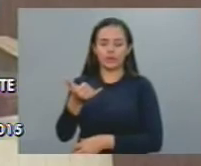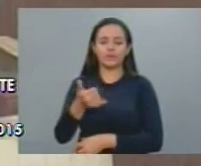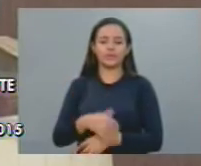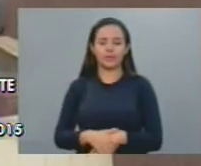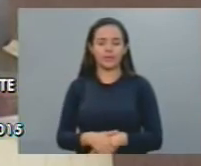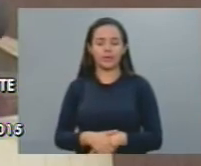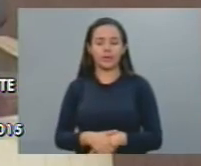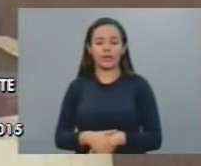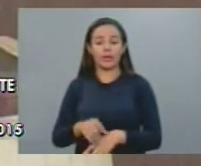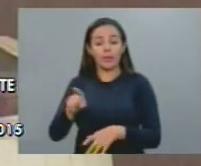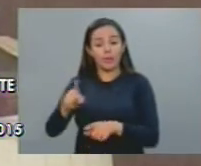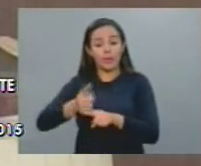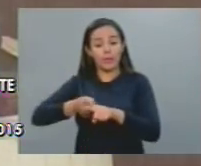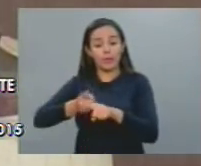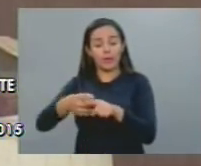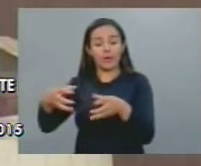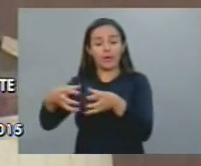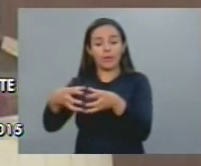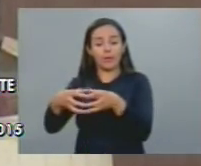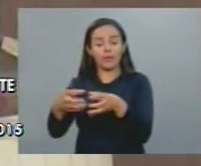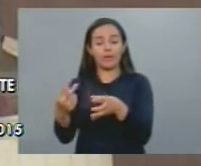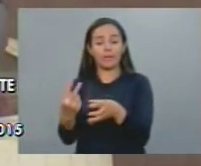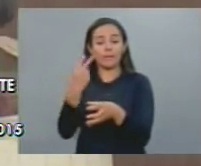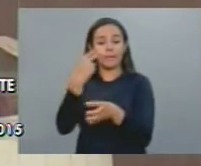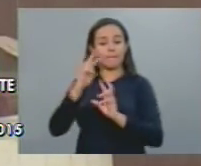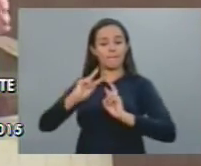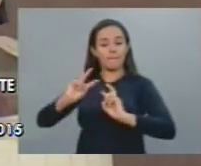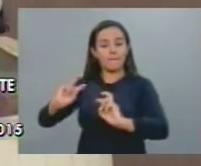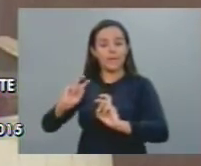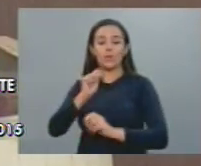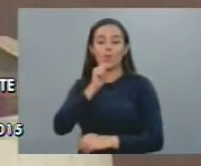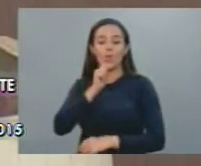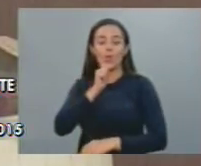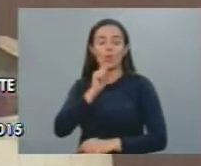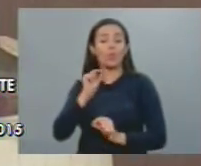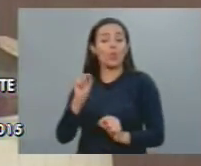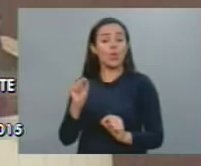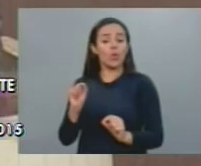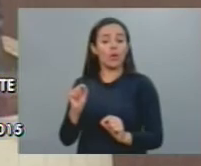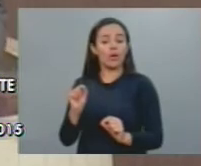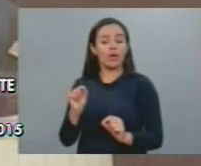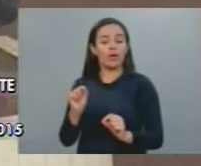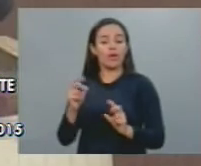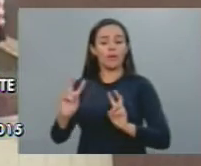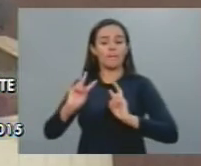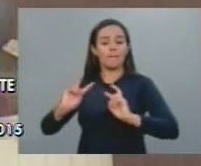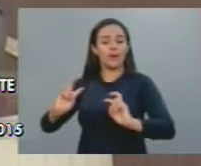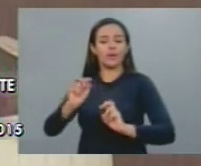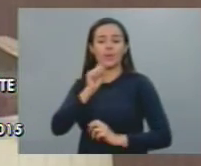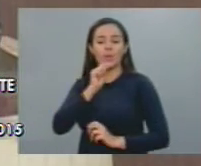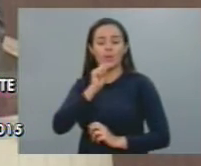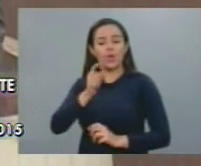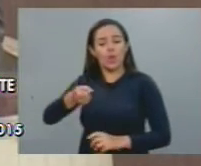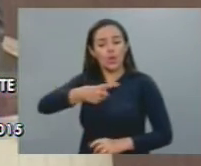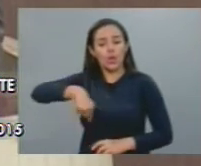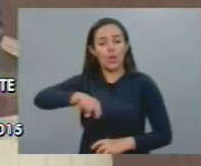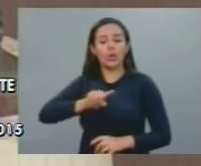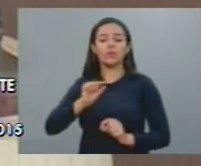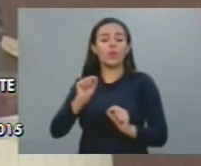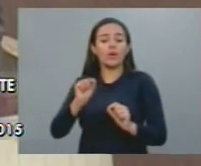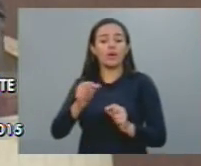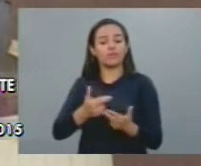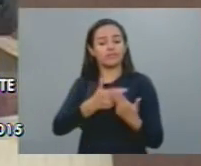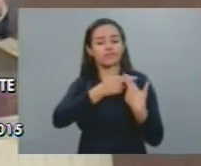não viram no nosso mandato ainda uma voz. Nós estamos a serviço das maiorias